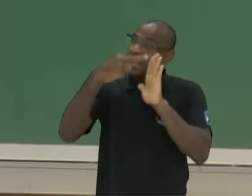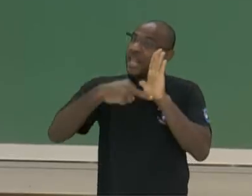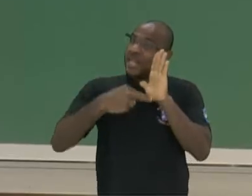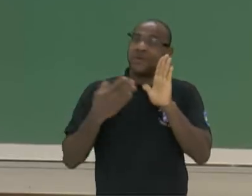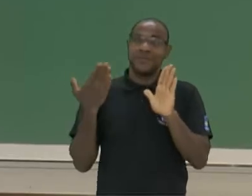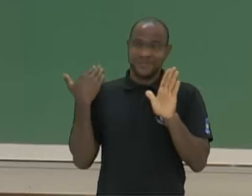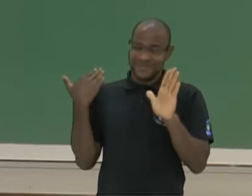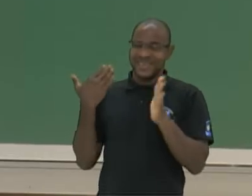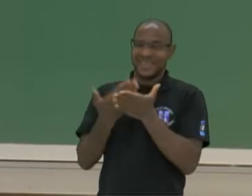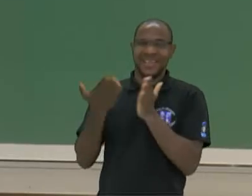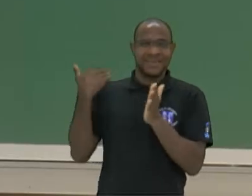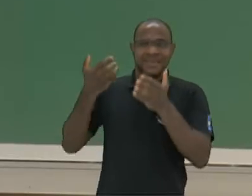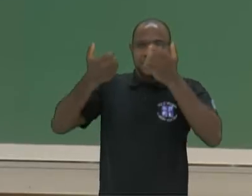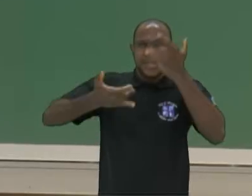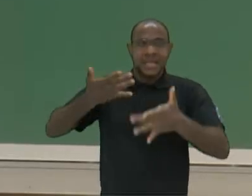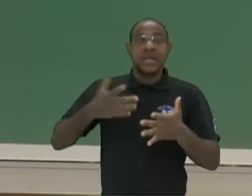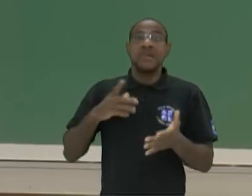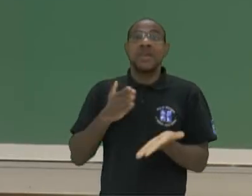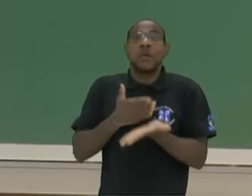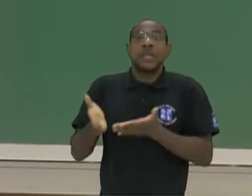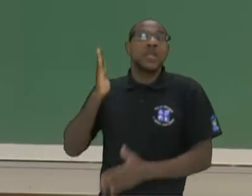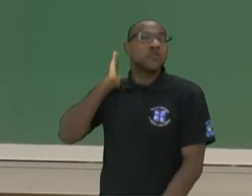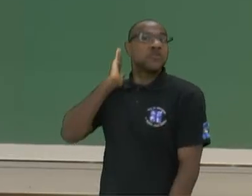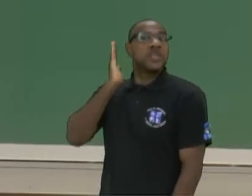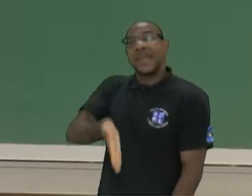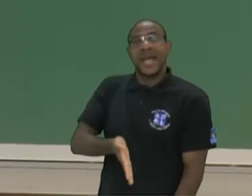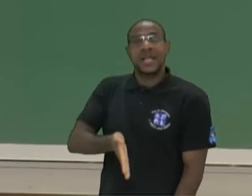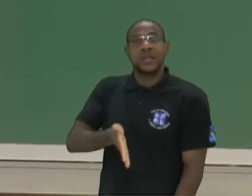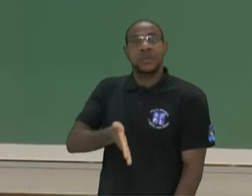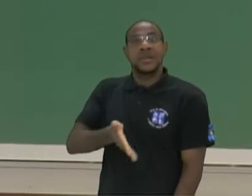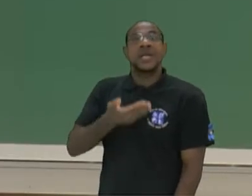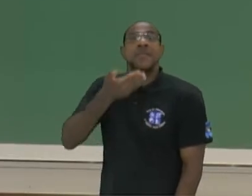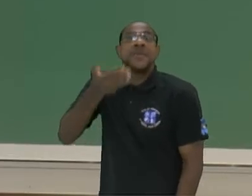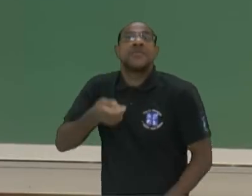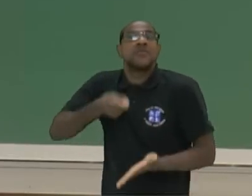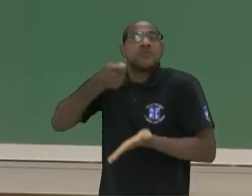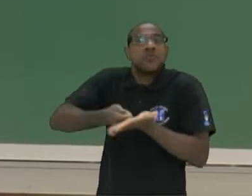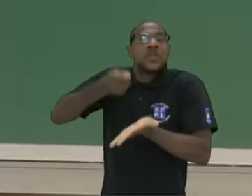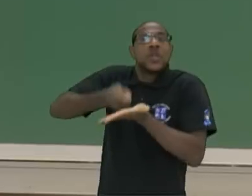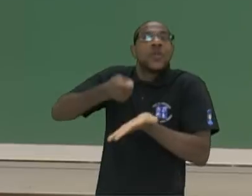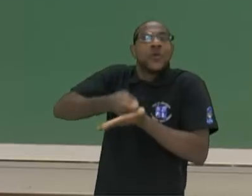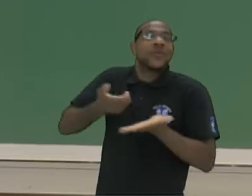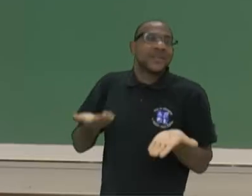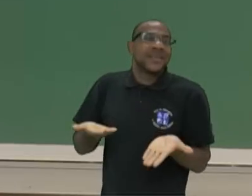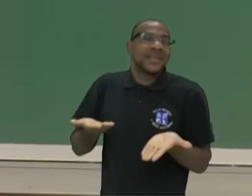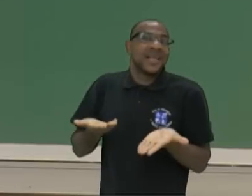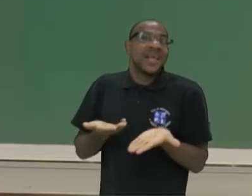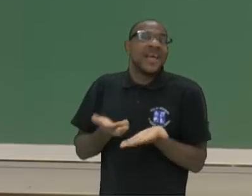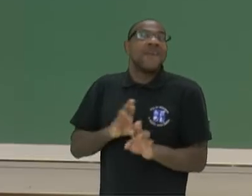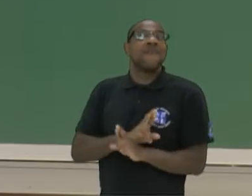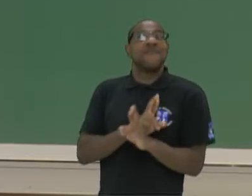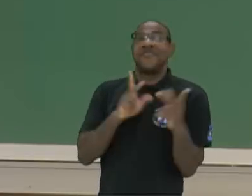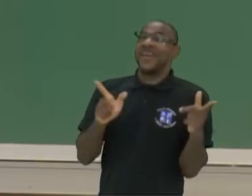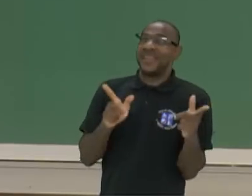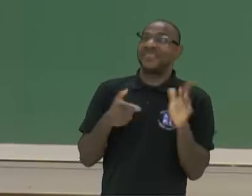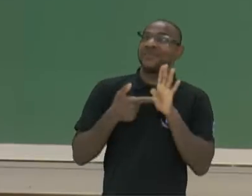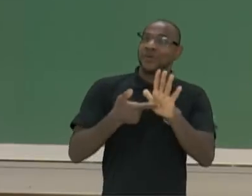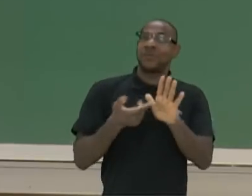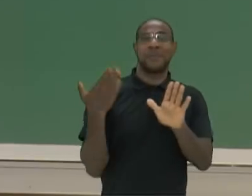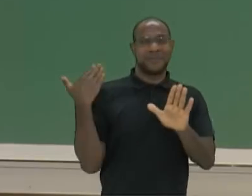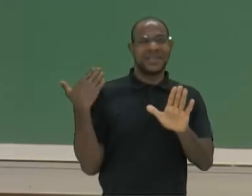esqueleto, ele já começa direto com as reivindicações em tópico. Ao contrário daquilo que eu tinha mostrado para vocês,